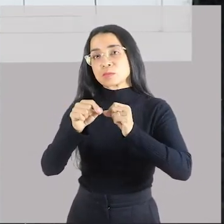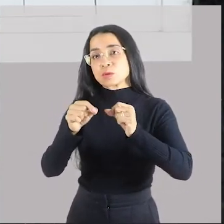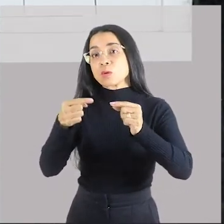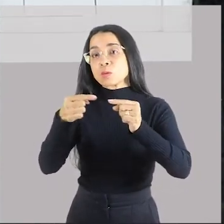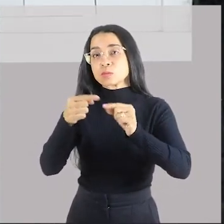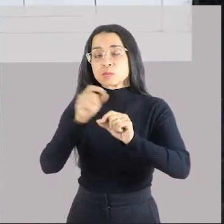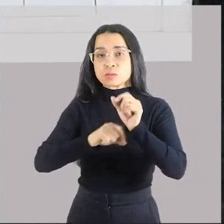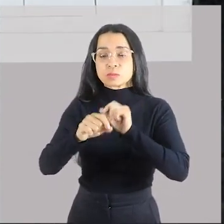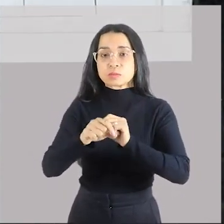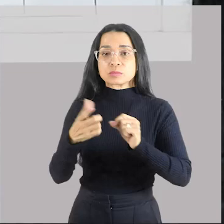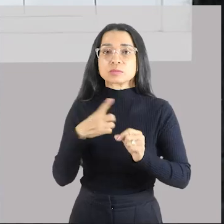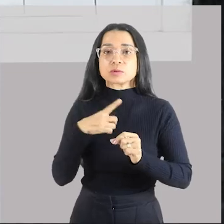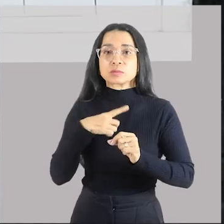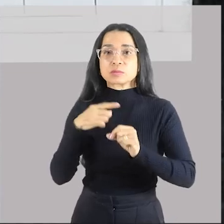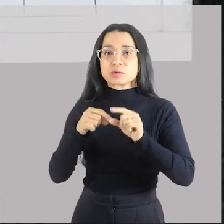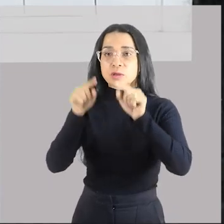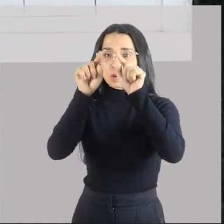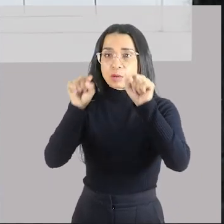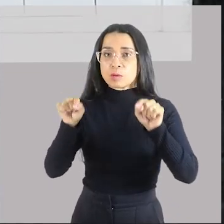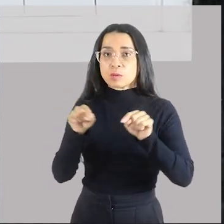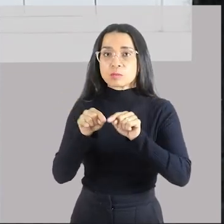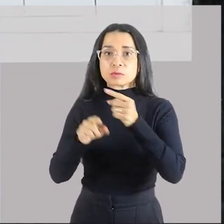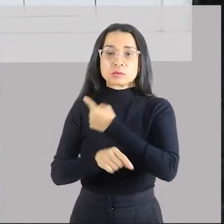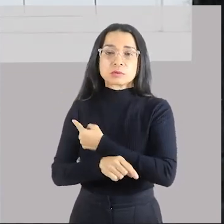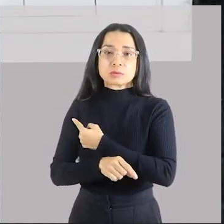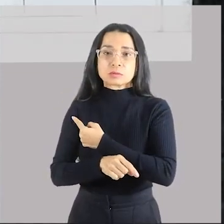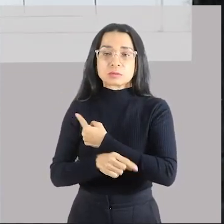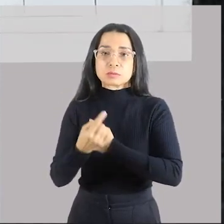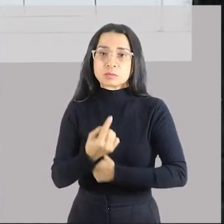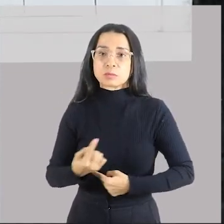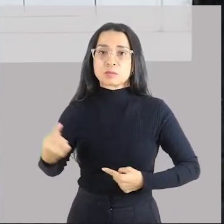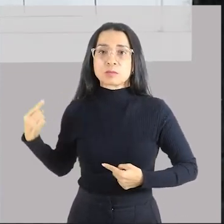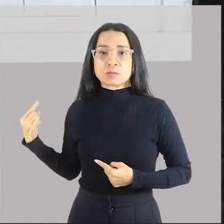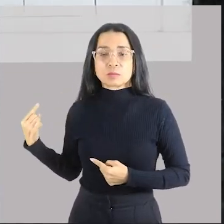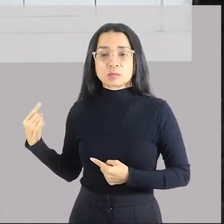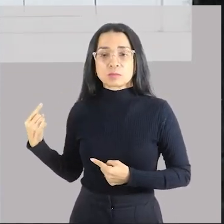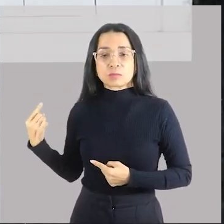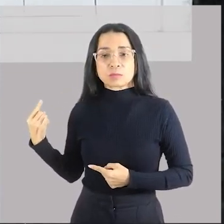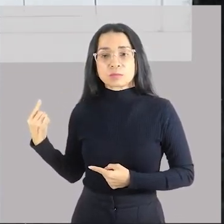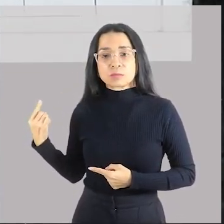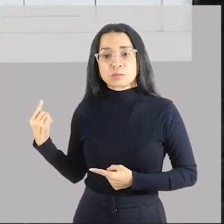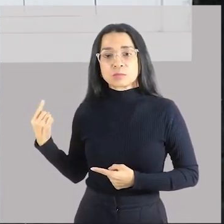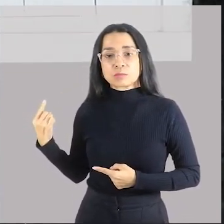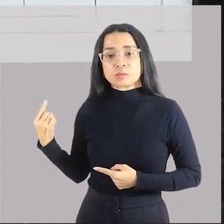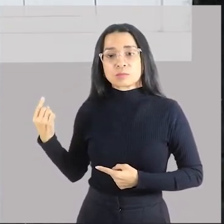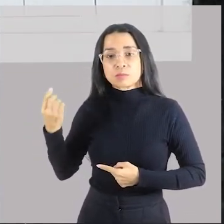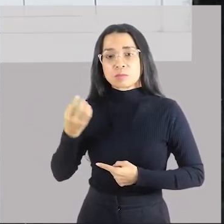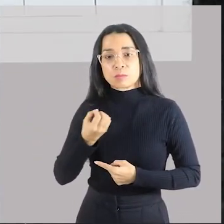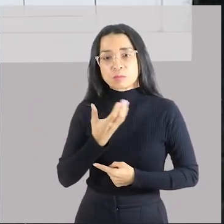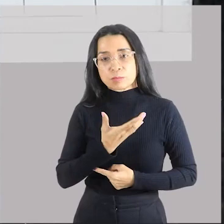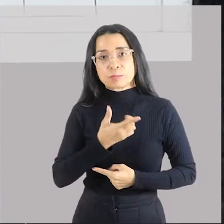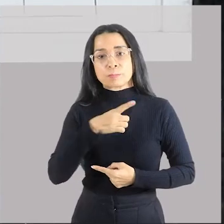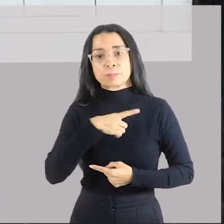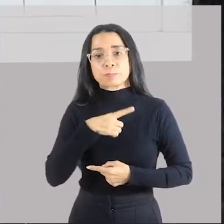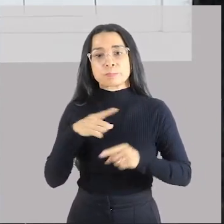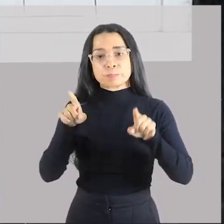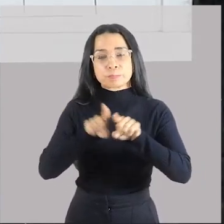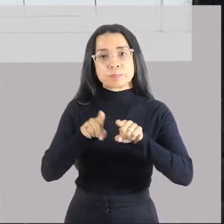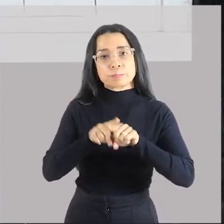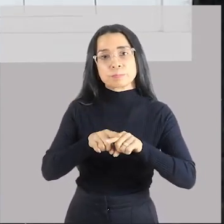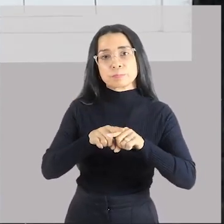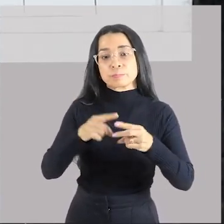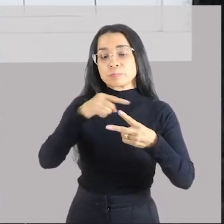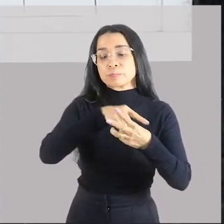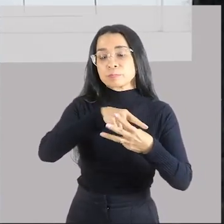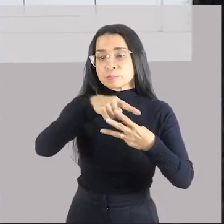Como nós temos aqui um triângulo equilátero inscrito em uma circunferência. Bom, aí nós temos três elementos